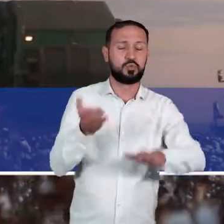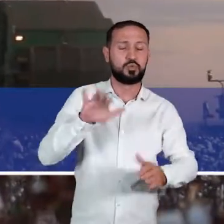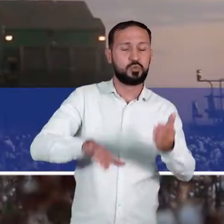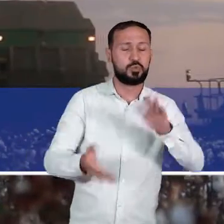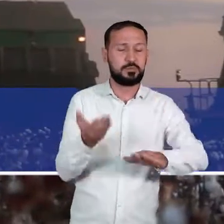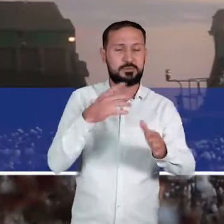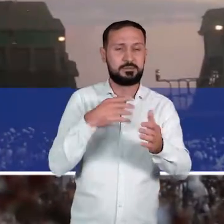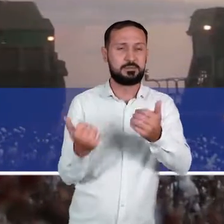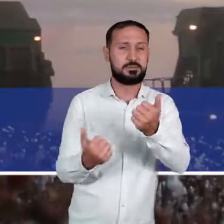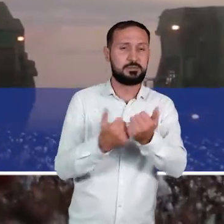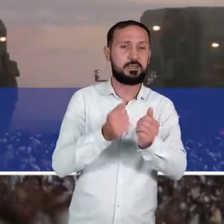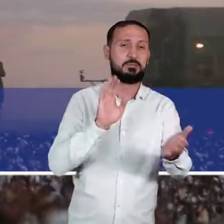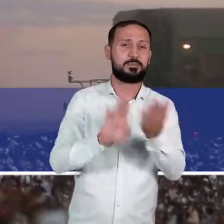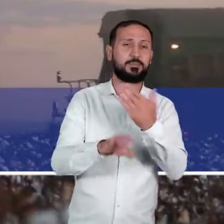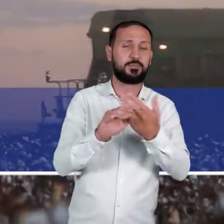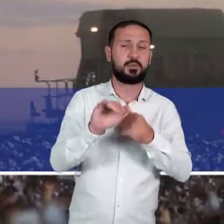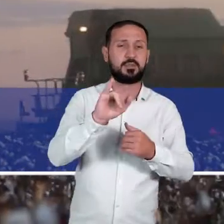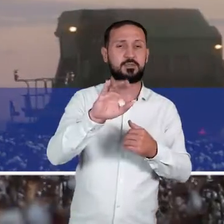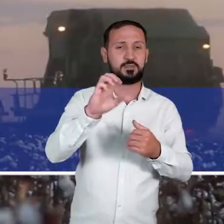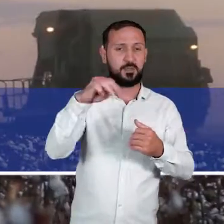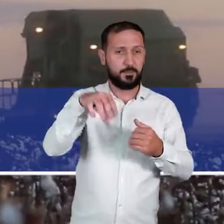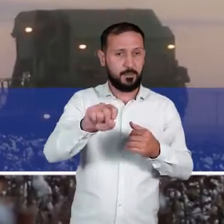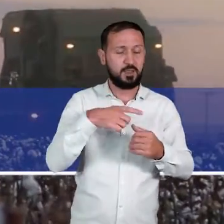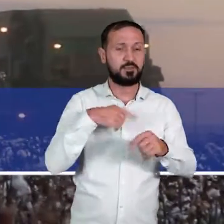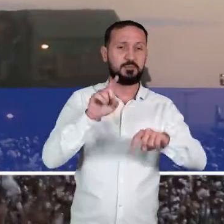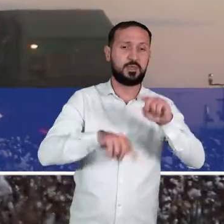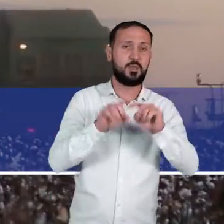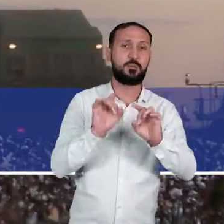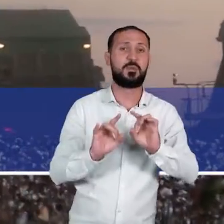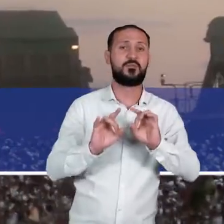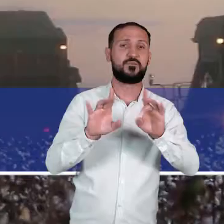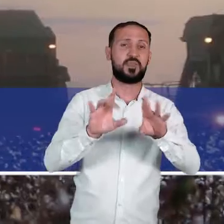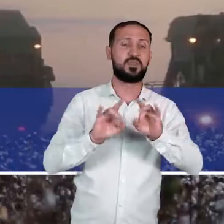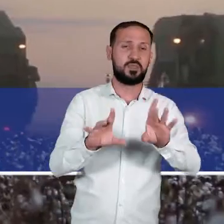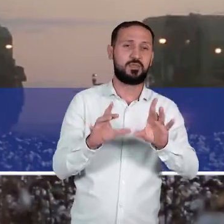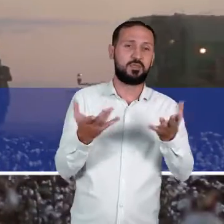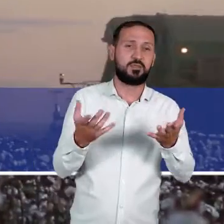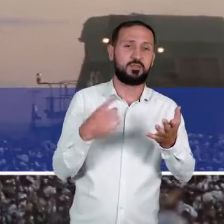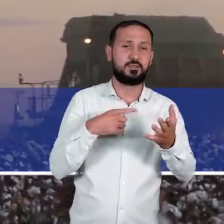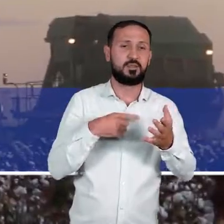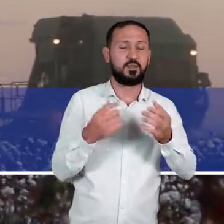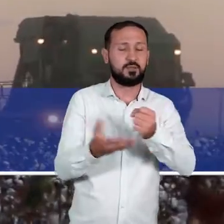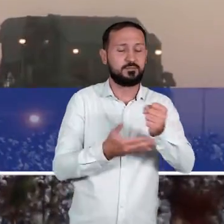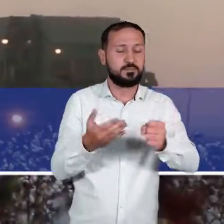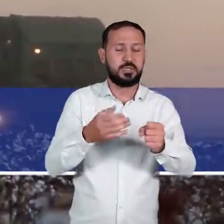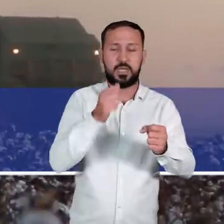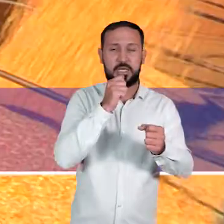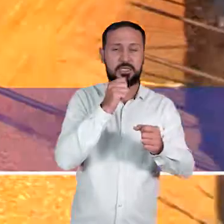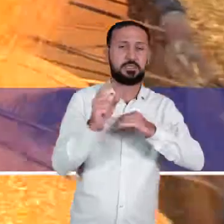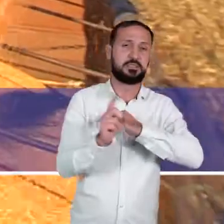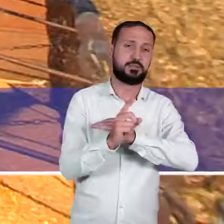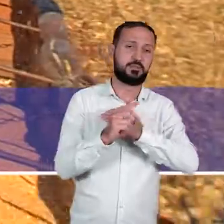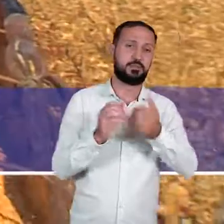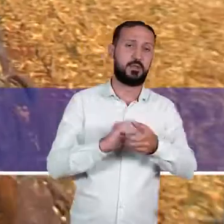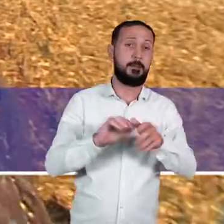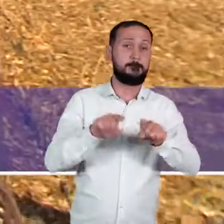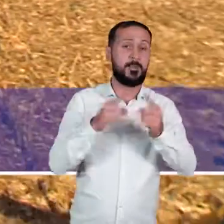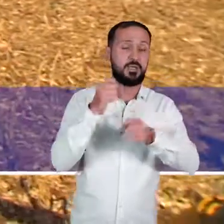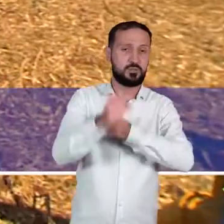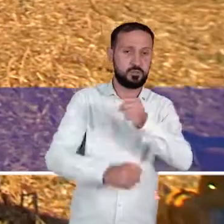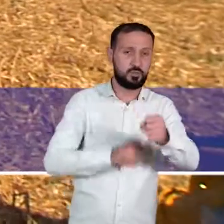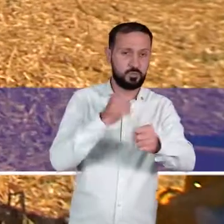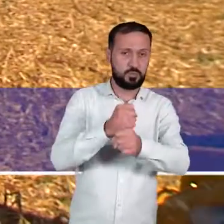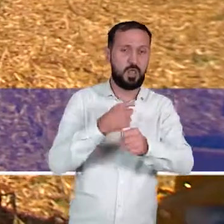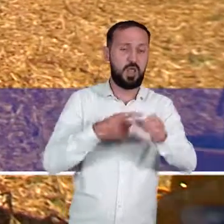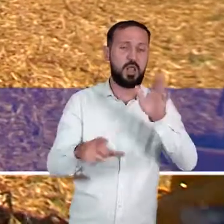perdas decorrentes da isenção de ICMS sobre a exportação de produtos primários, semi-elaborados ou serviços. Porém, no ano seguinte,